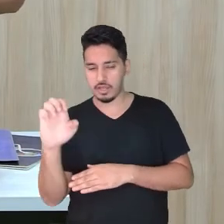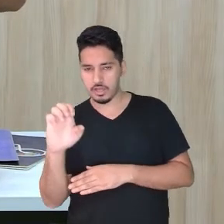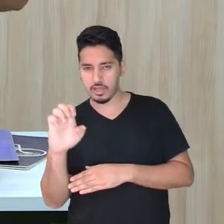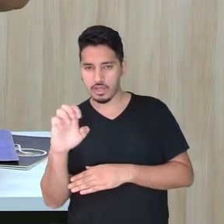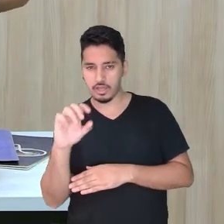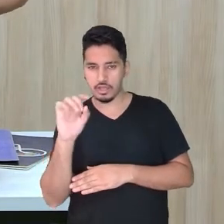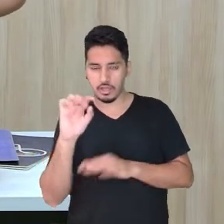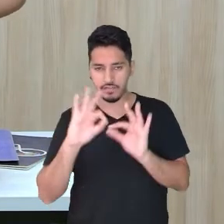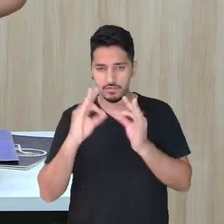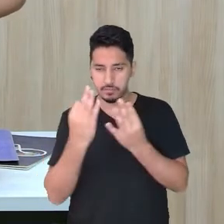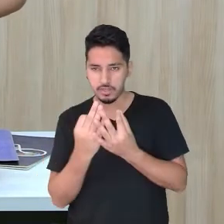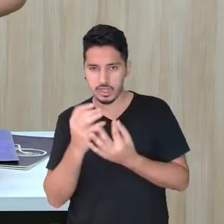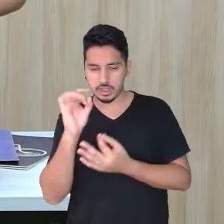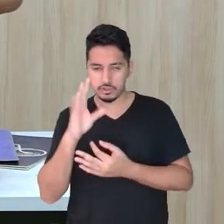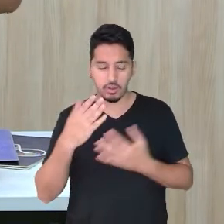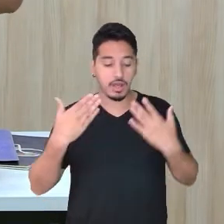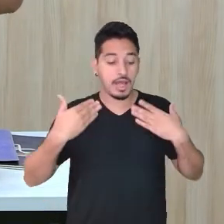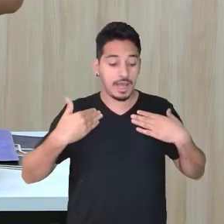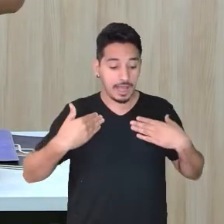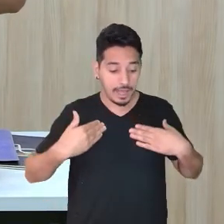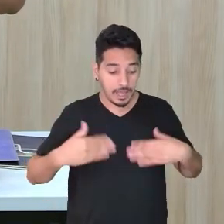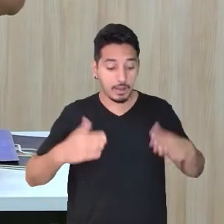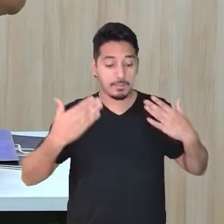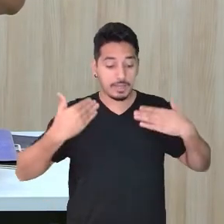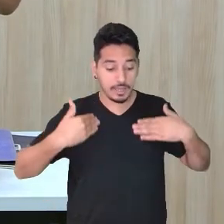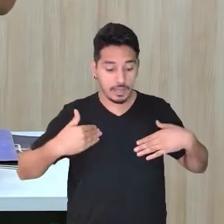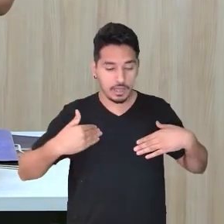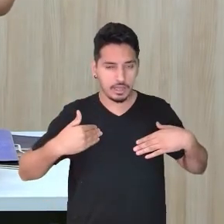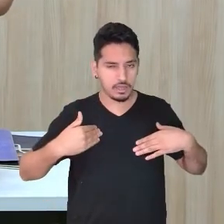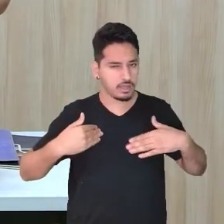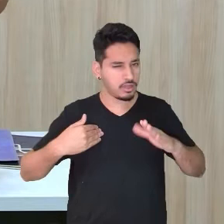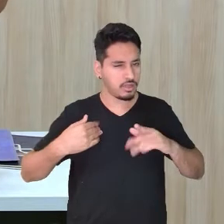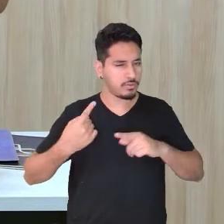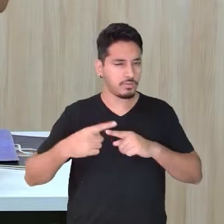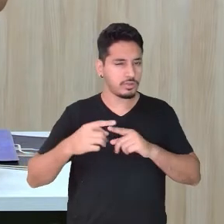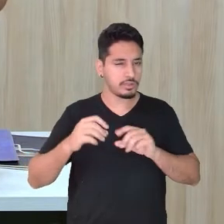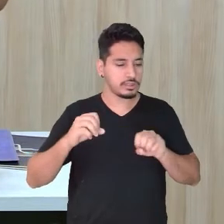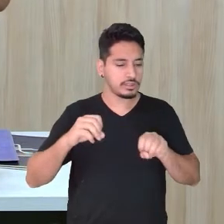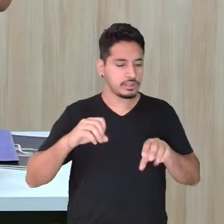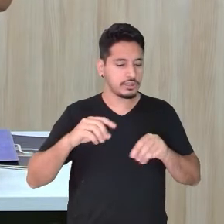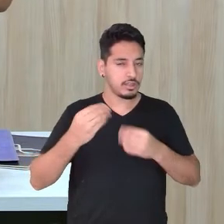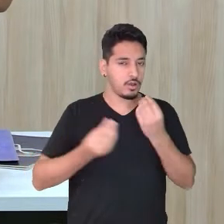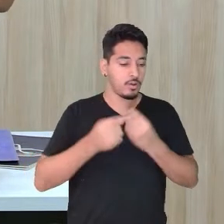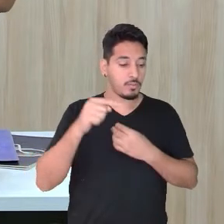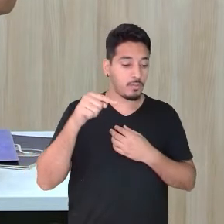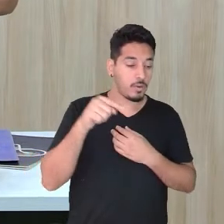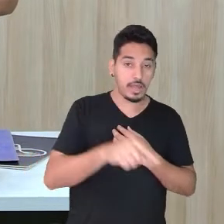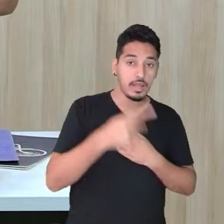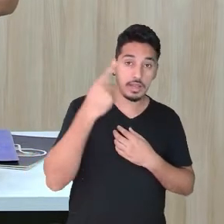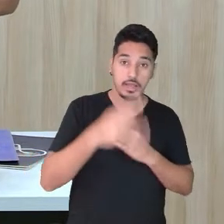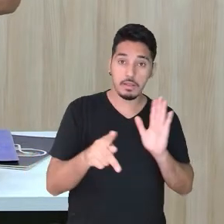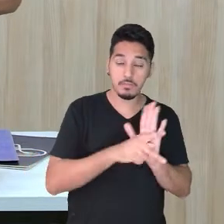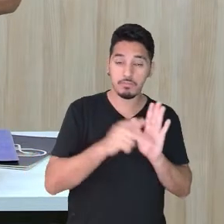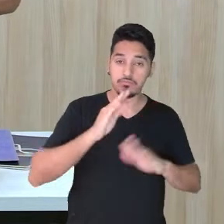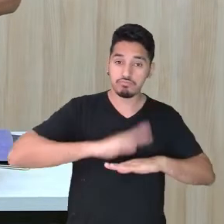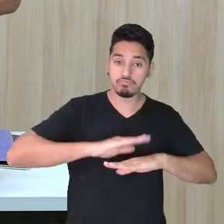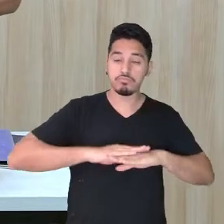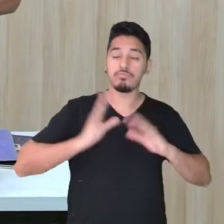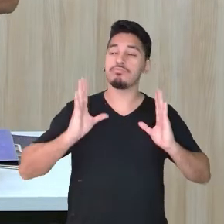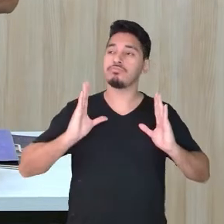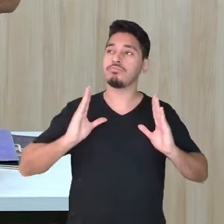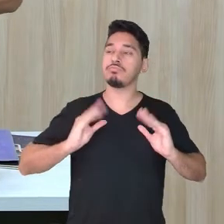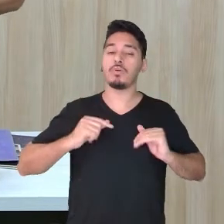apenas acalmá-lo? Por que não ensinar a ele a como ele se acalmar, como